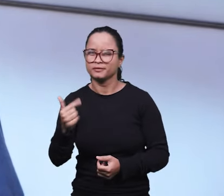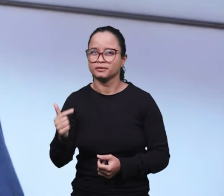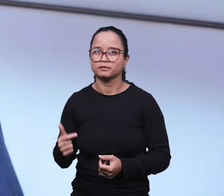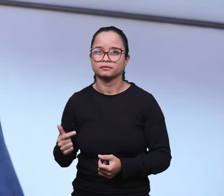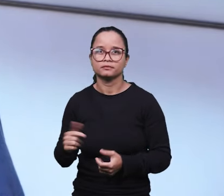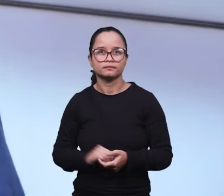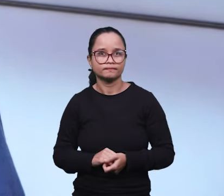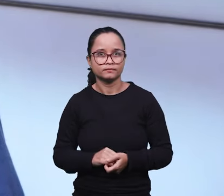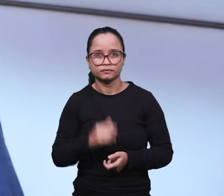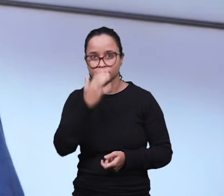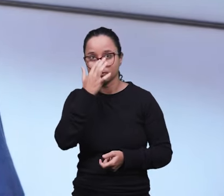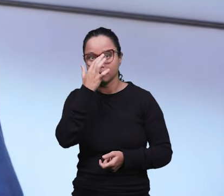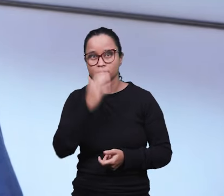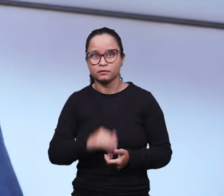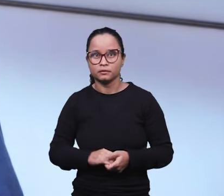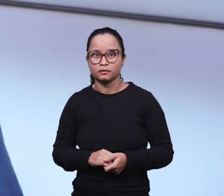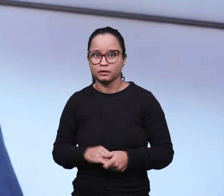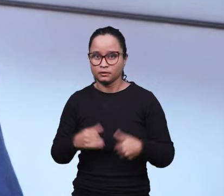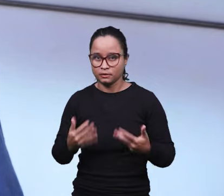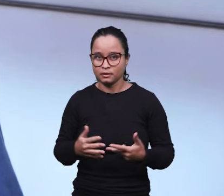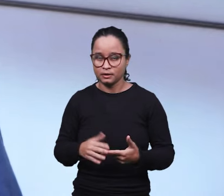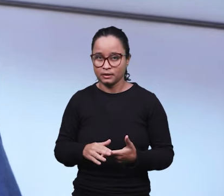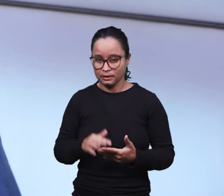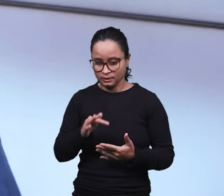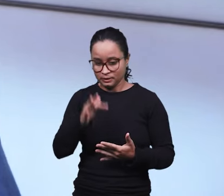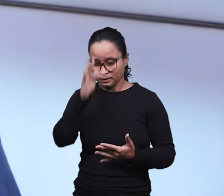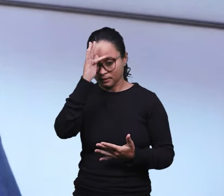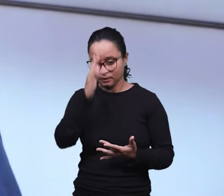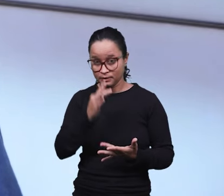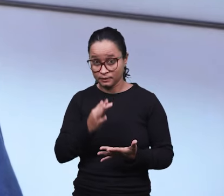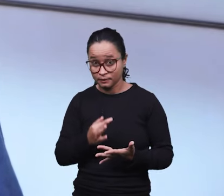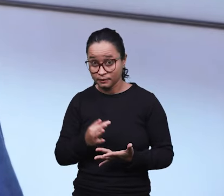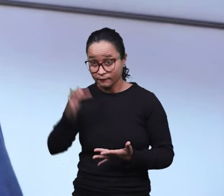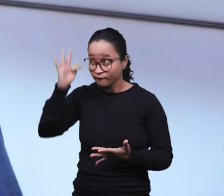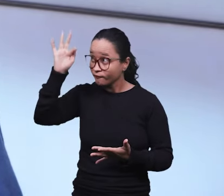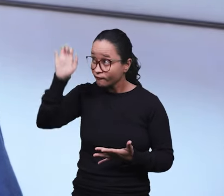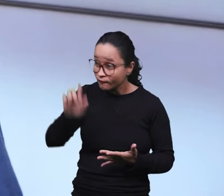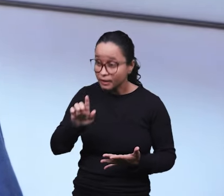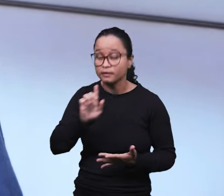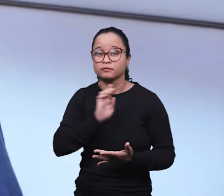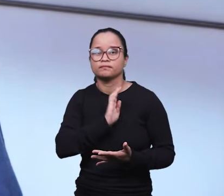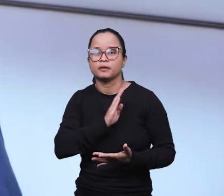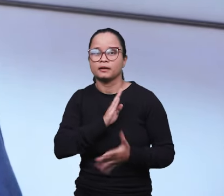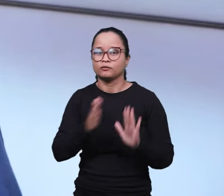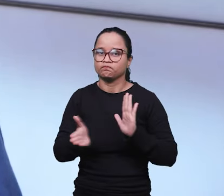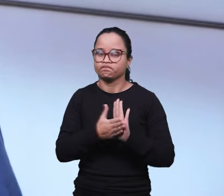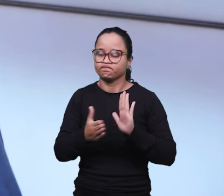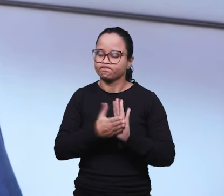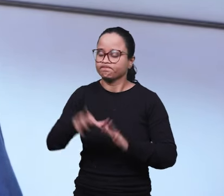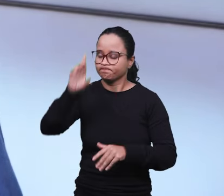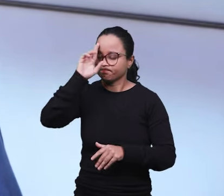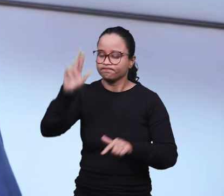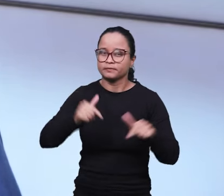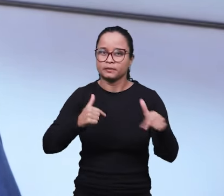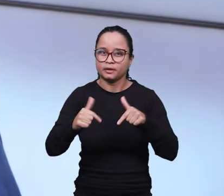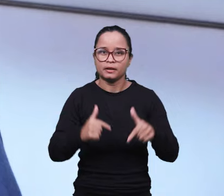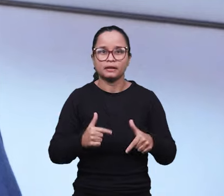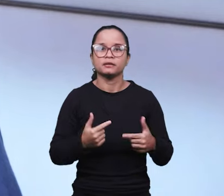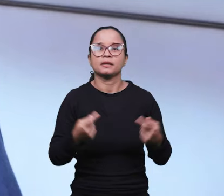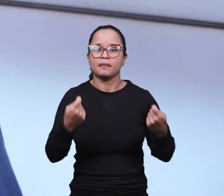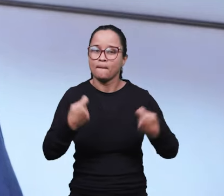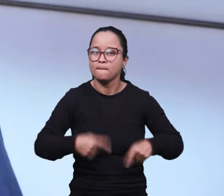espírito e a fé afugenta o medo aquele que está no projeto no propósito do Senhor e que trabalha não precisa ter